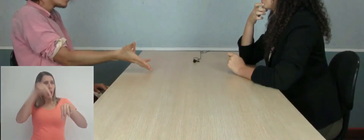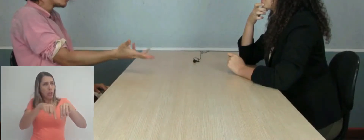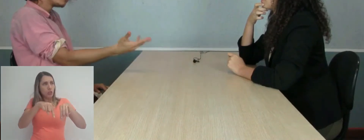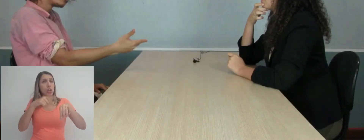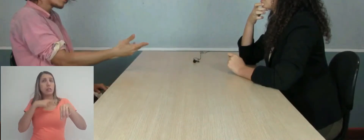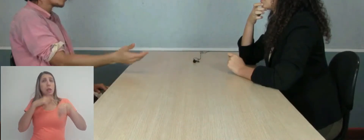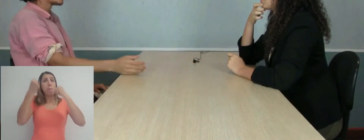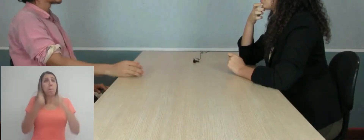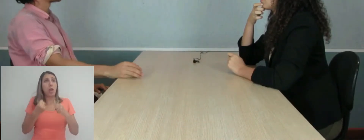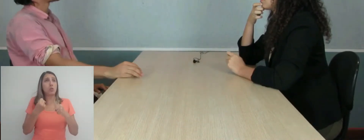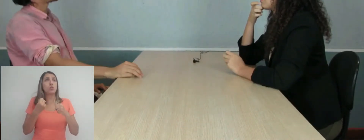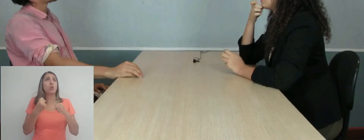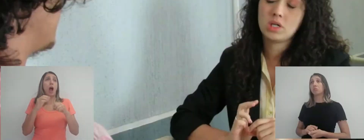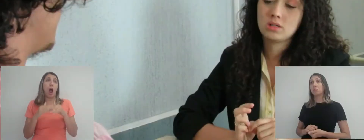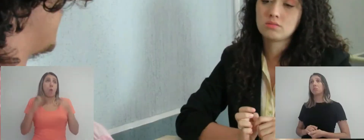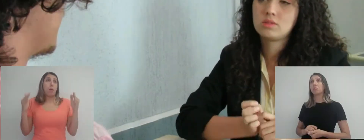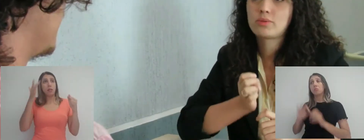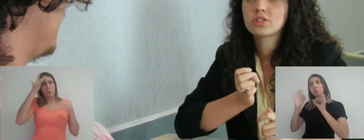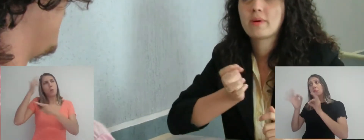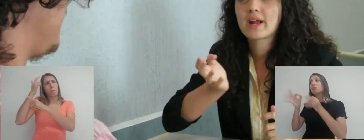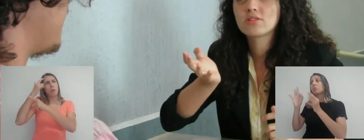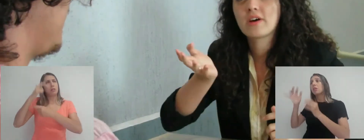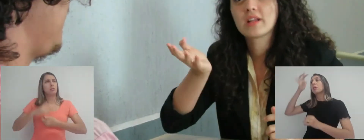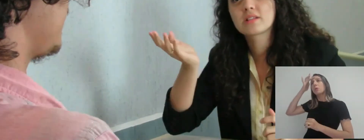o peso aumentado.